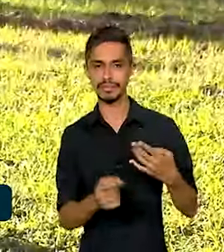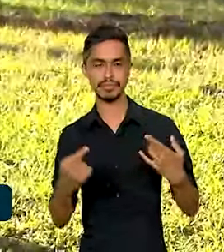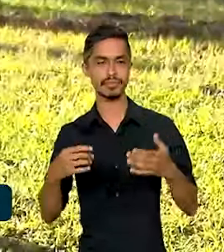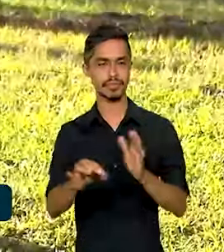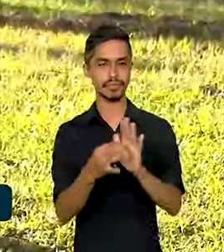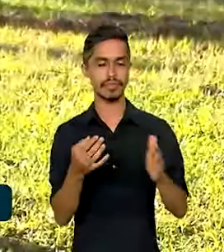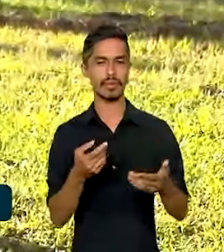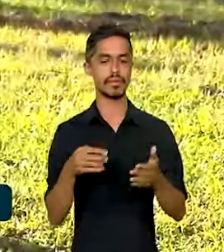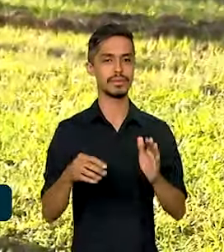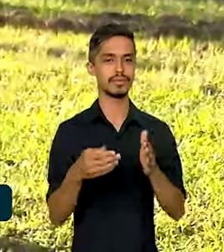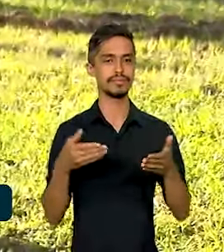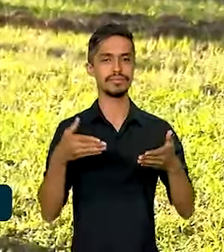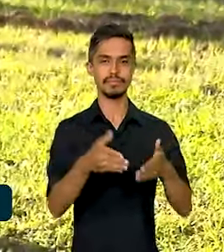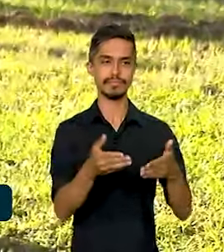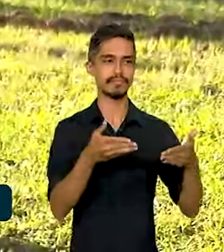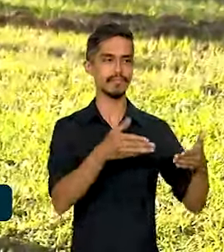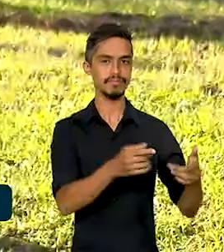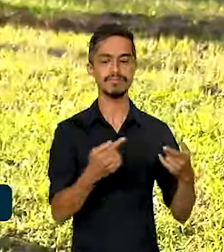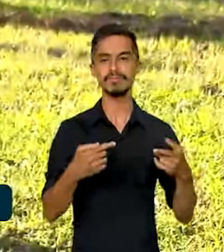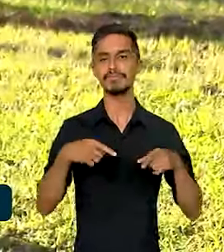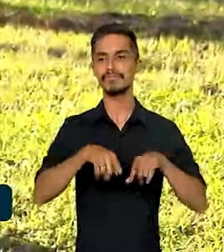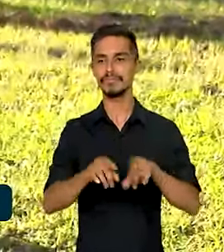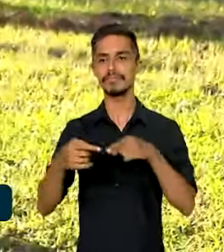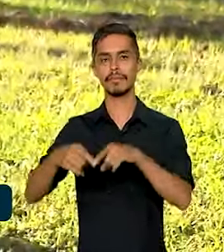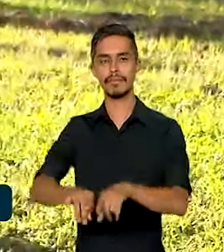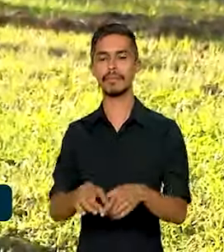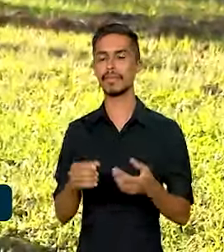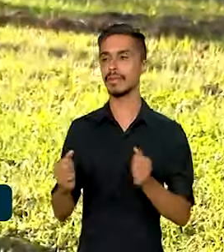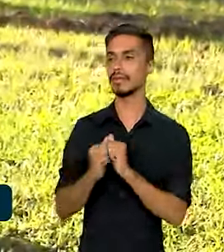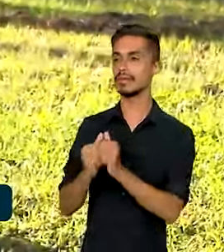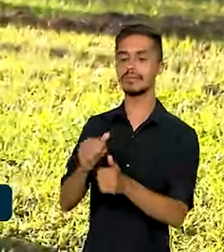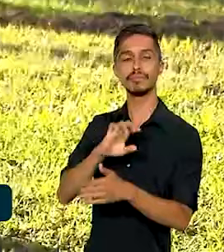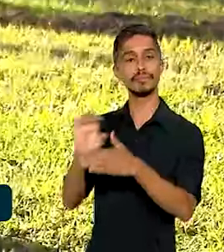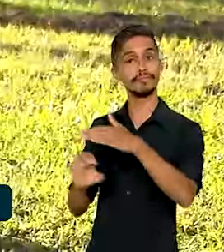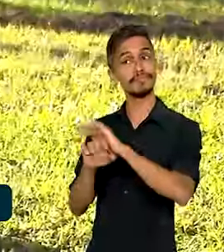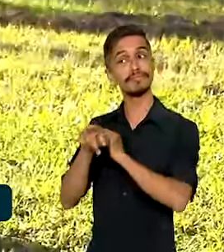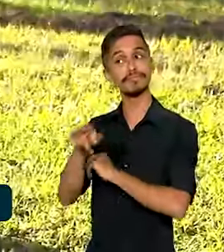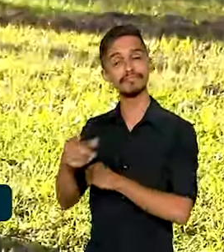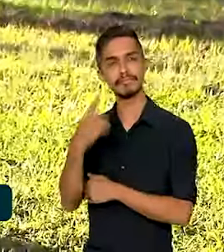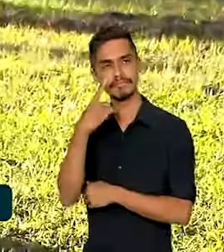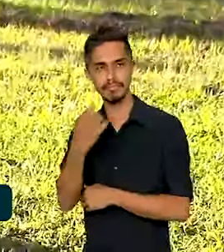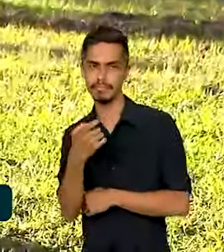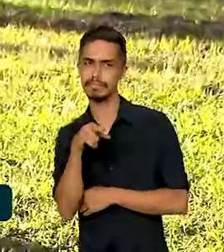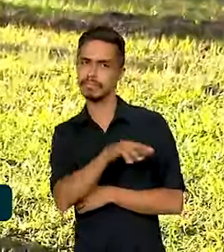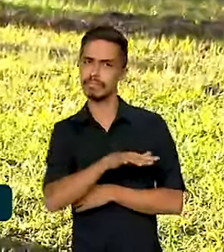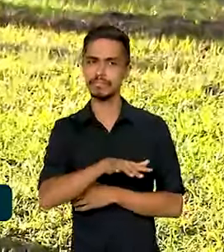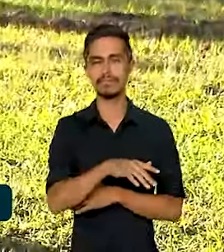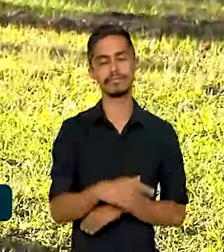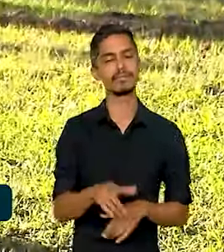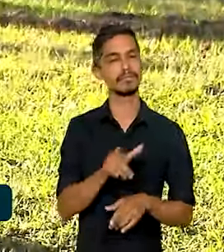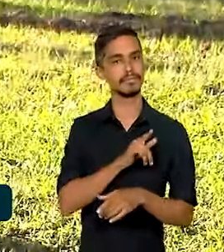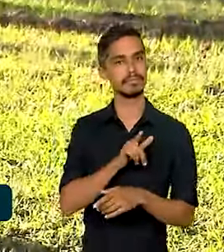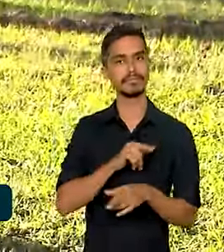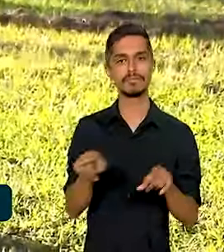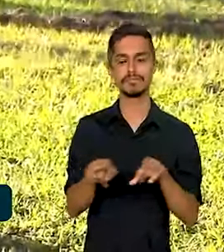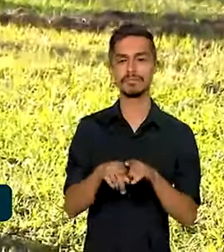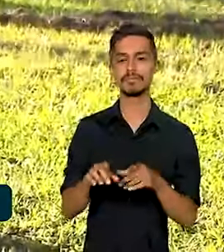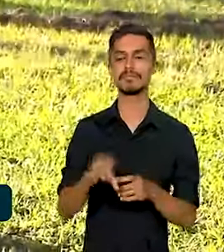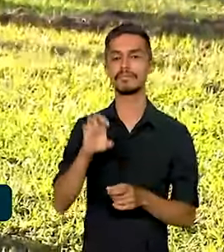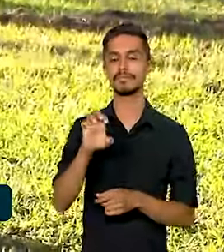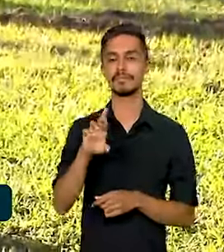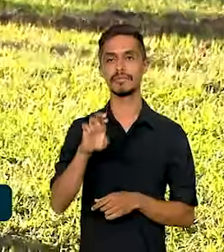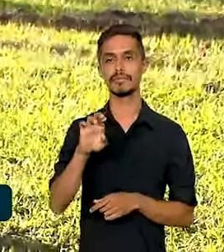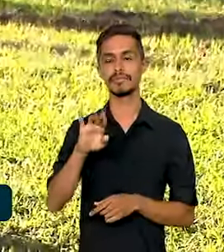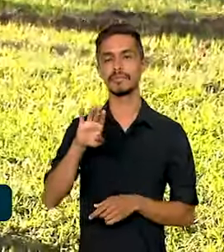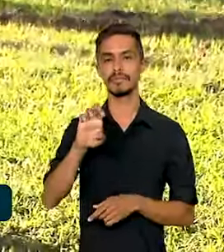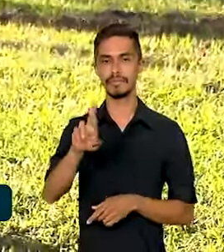5 memorandos de entendimento com empresas interessadas em atuar neste espaço. Entre elas está a Embraer.